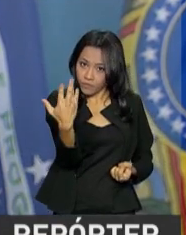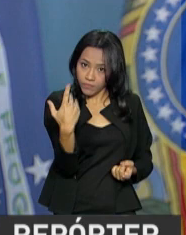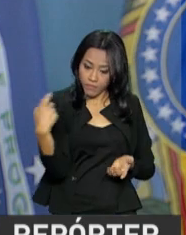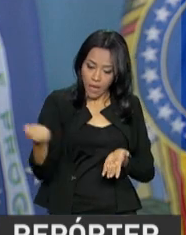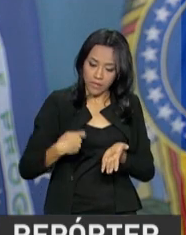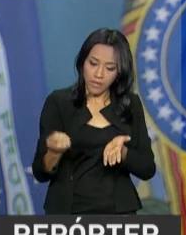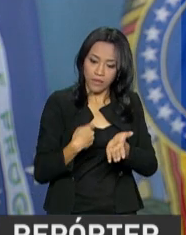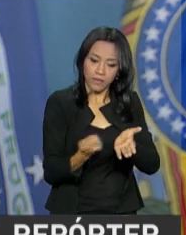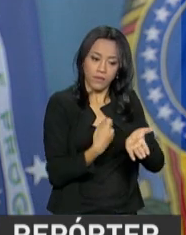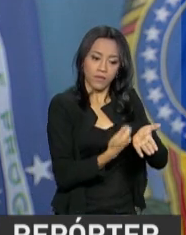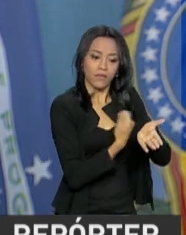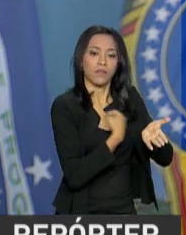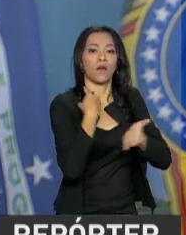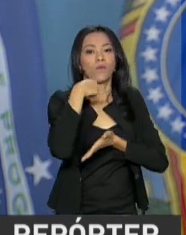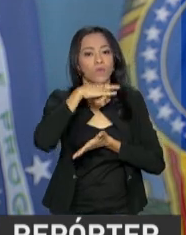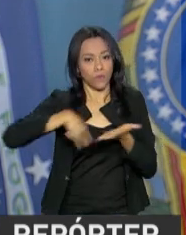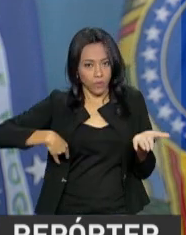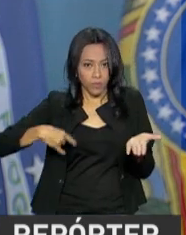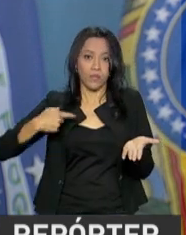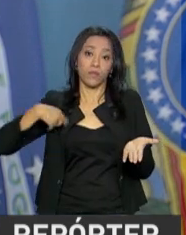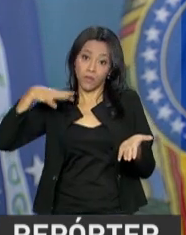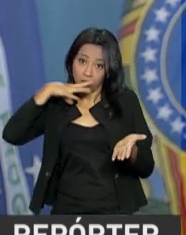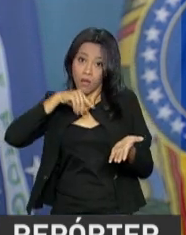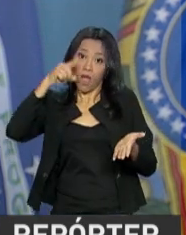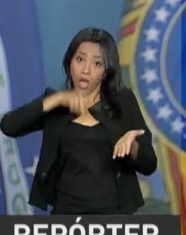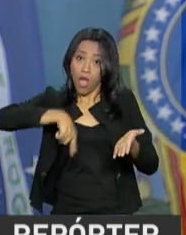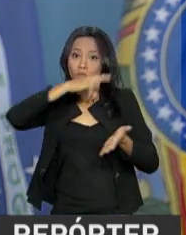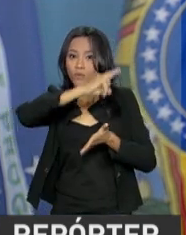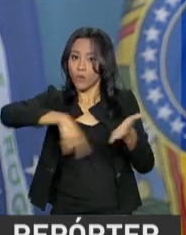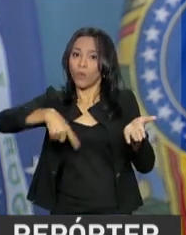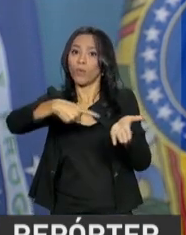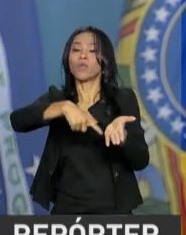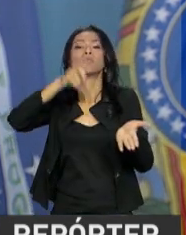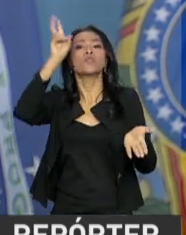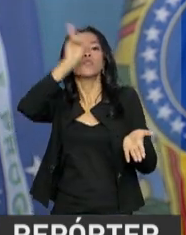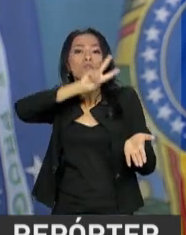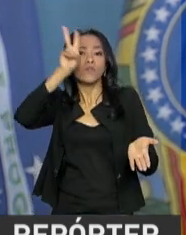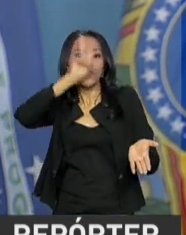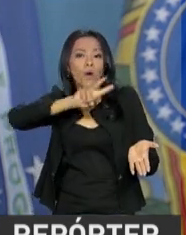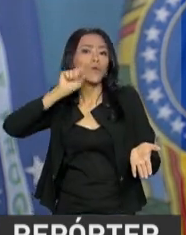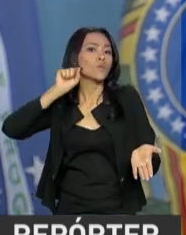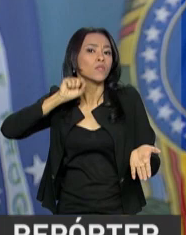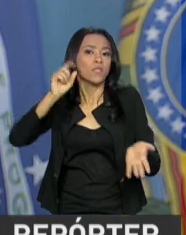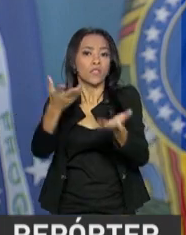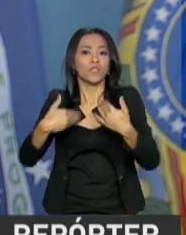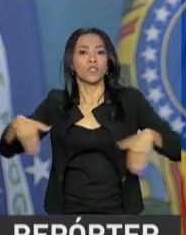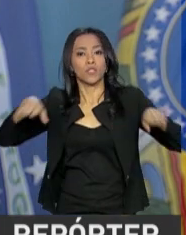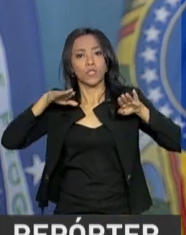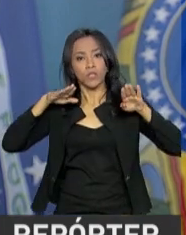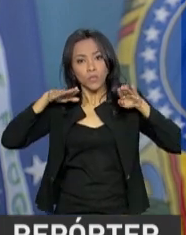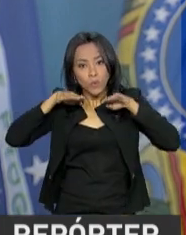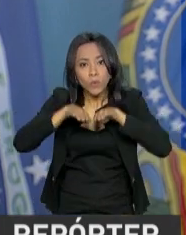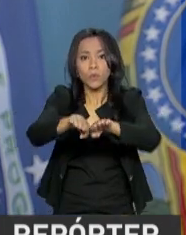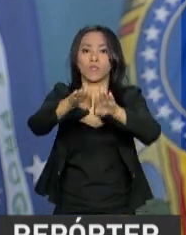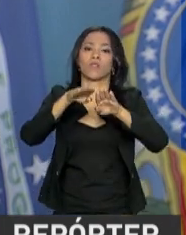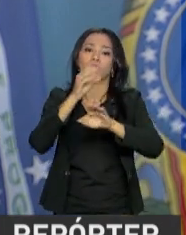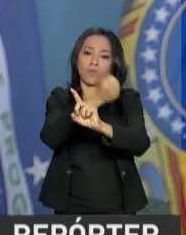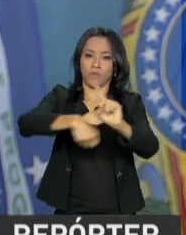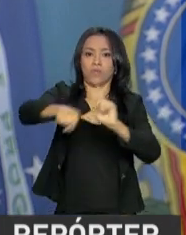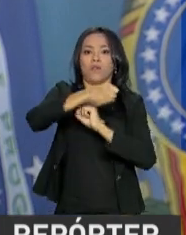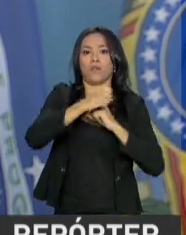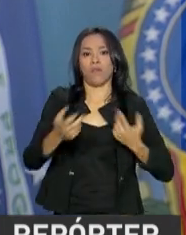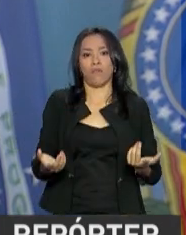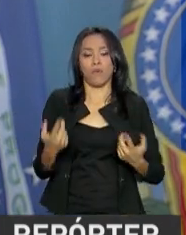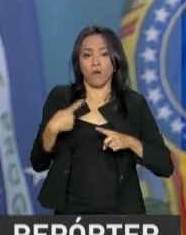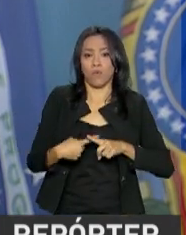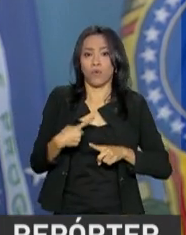considero e acho que todos nós consideramos um documento histórico de inclusão é social porque nós estamos